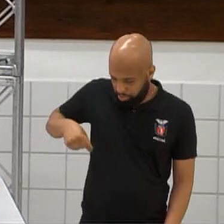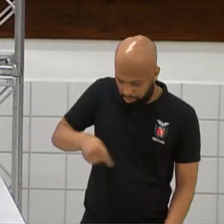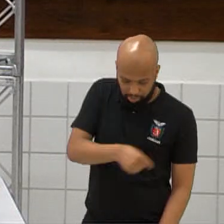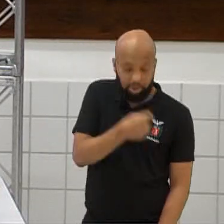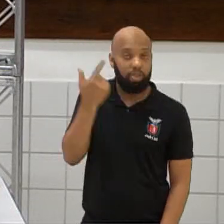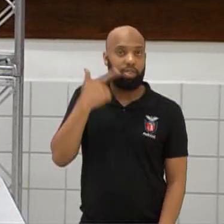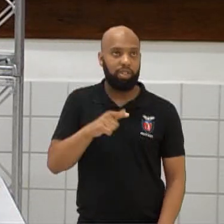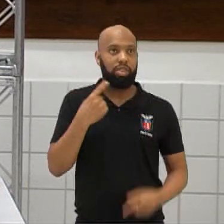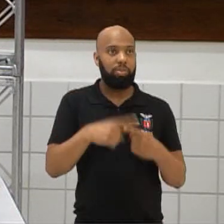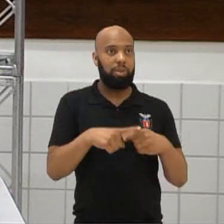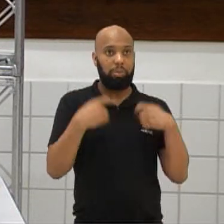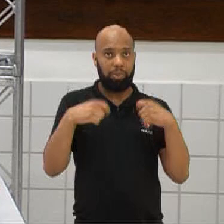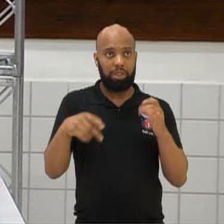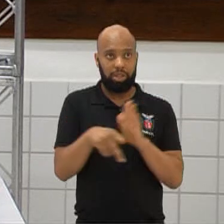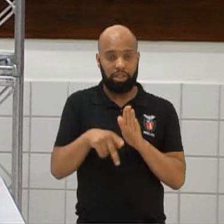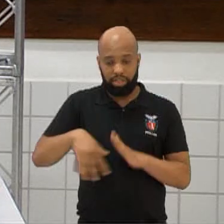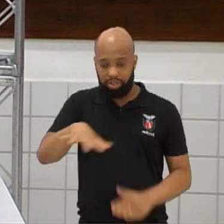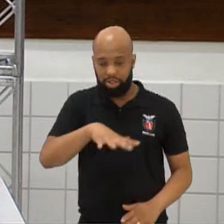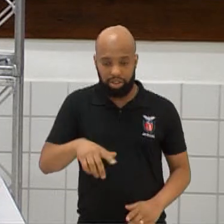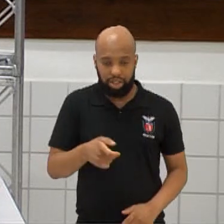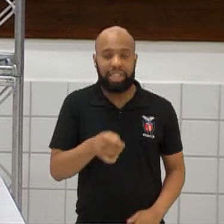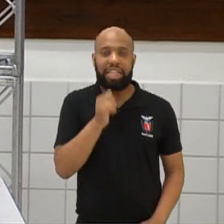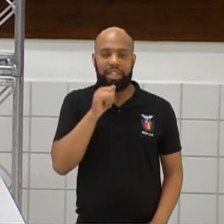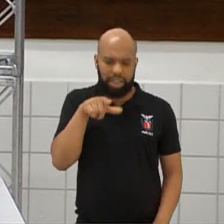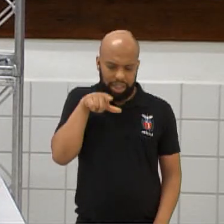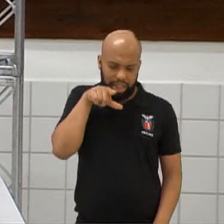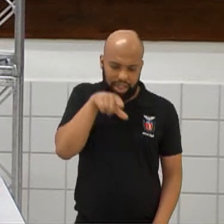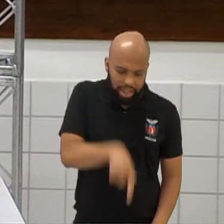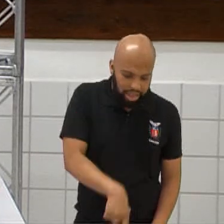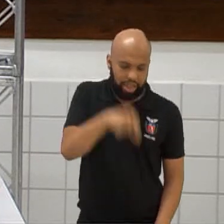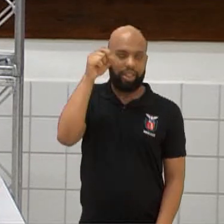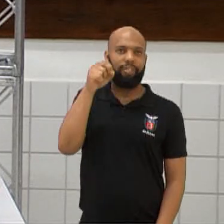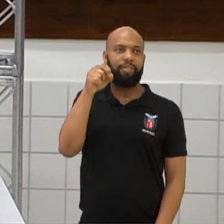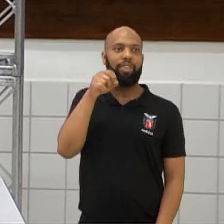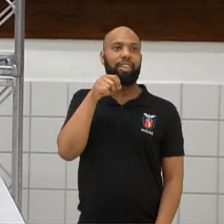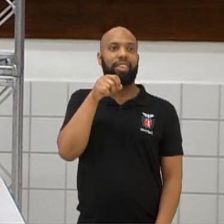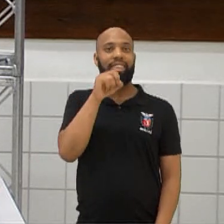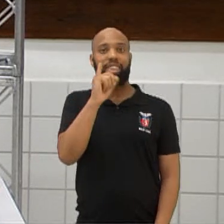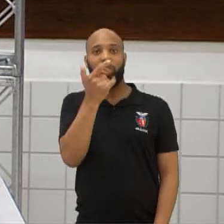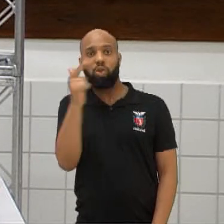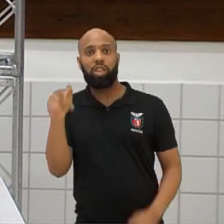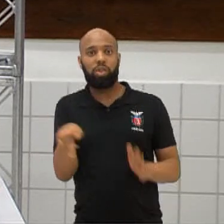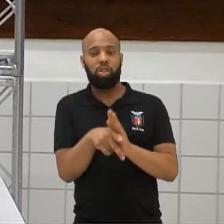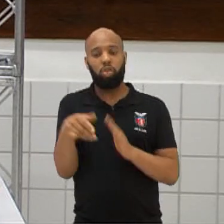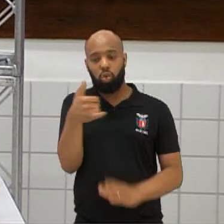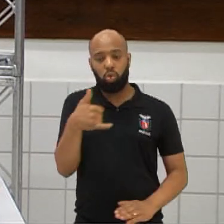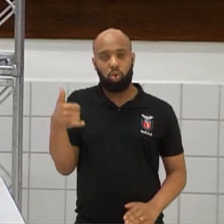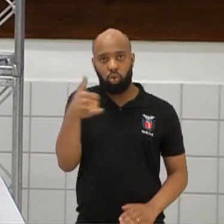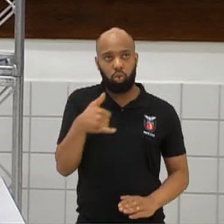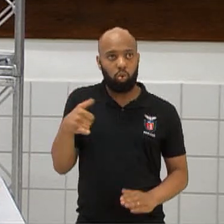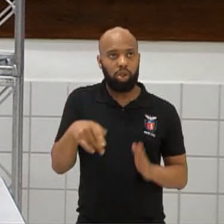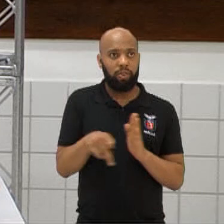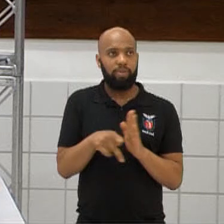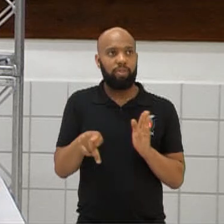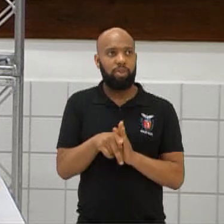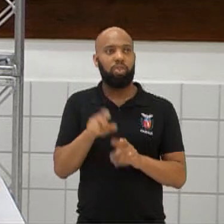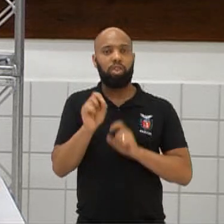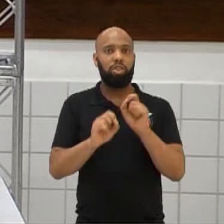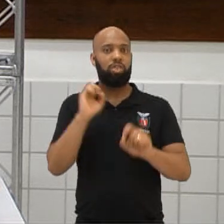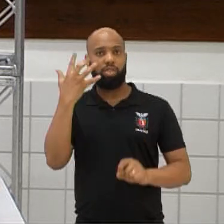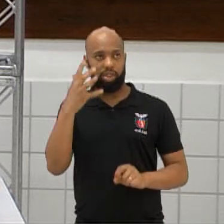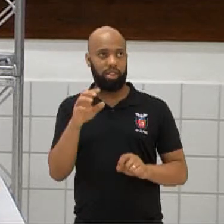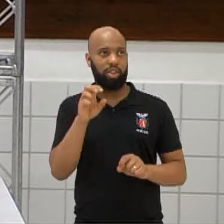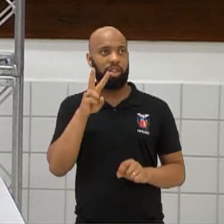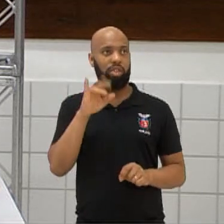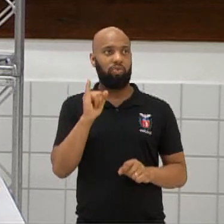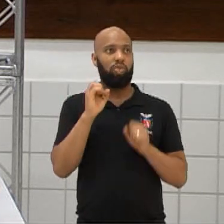desse ambiente para poder se alimentar, ela vai pescar alguma coisa e ela não tem essa camada de gordura que vai impermeabilizar, as penas, por